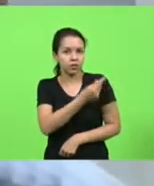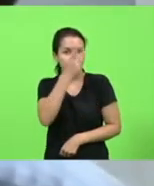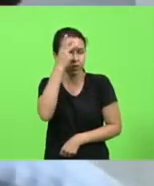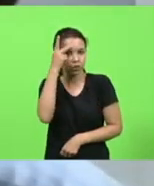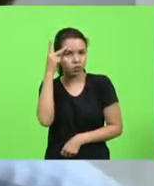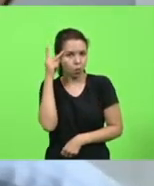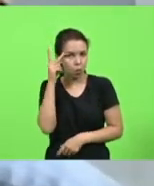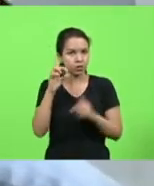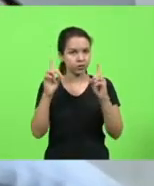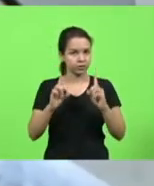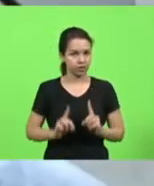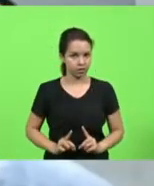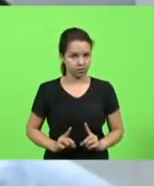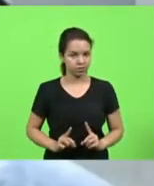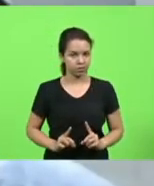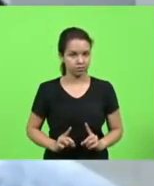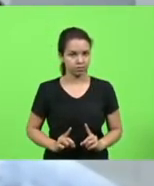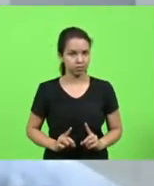Ontem,